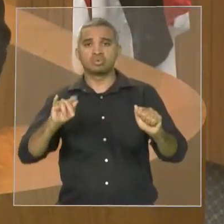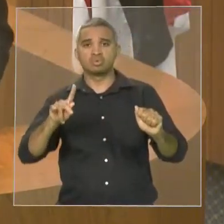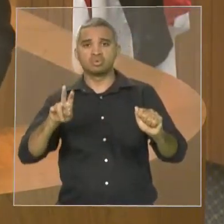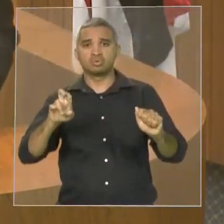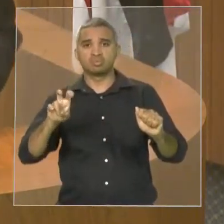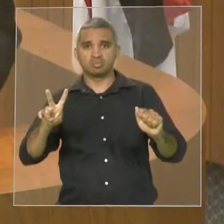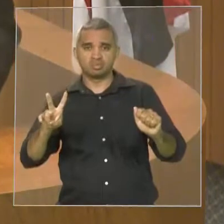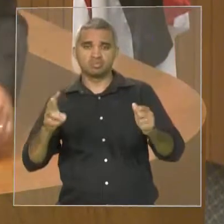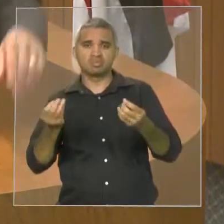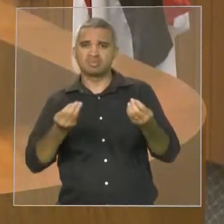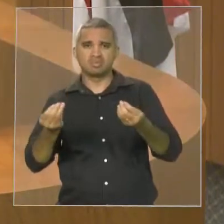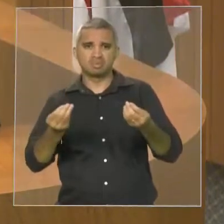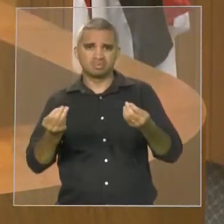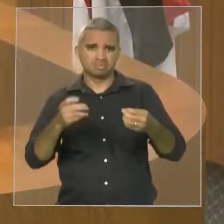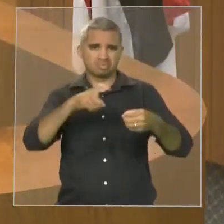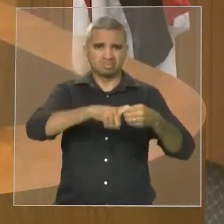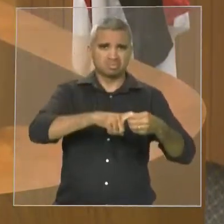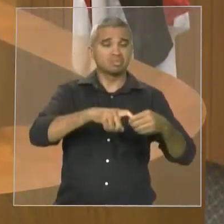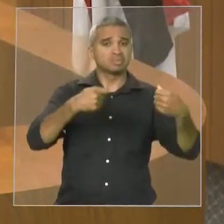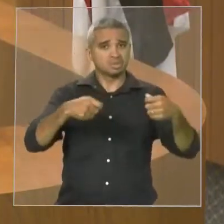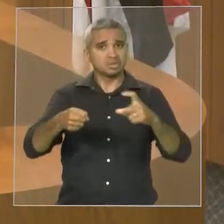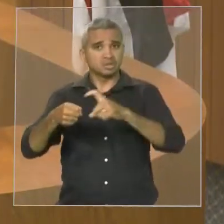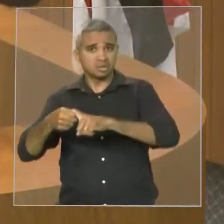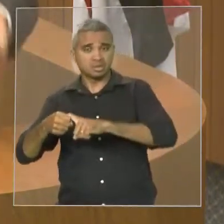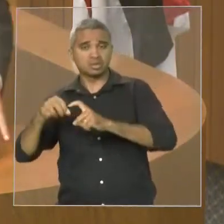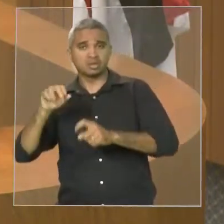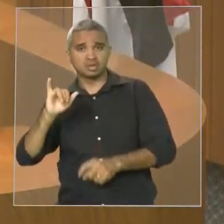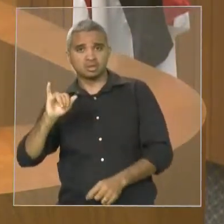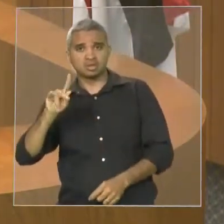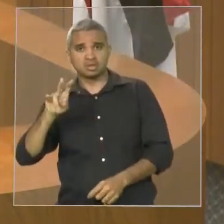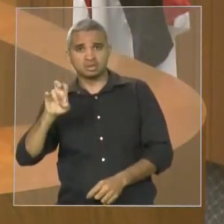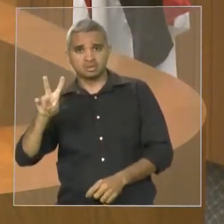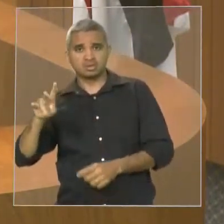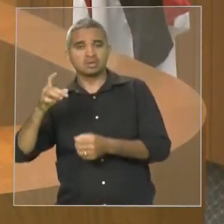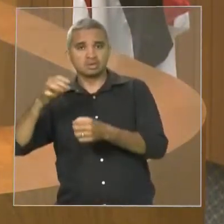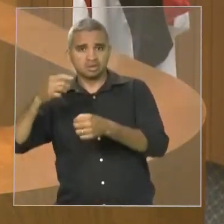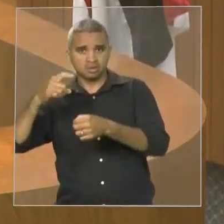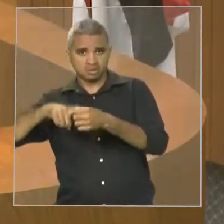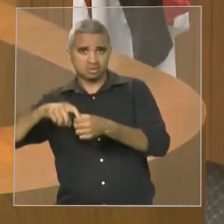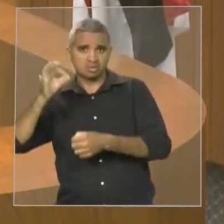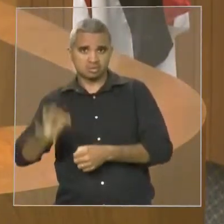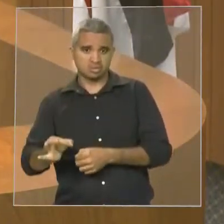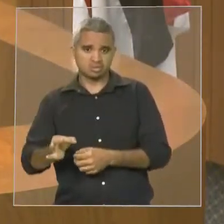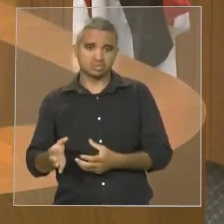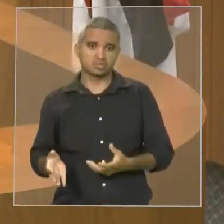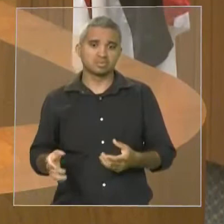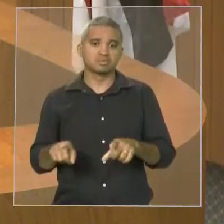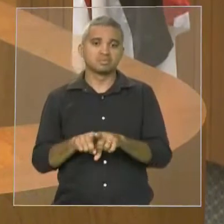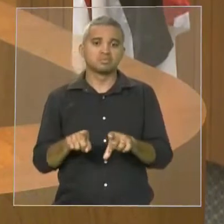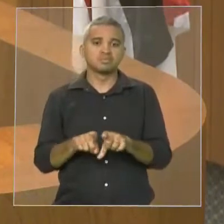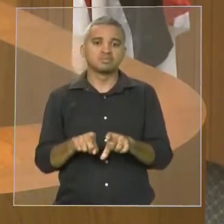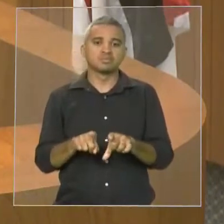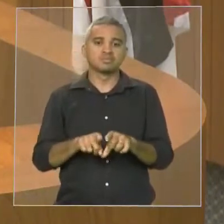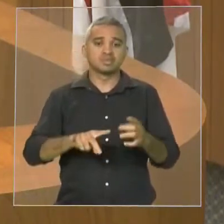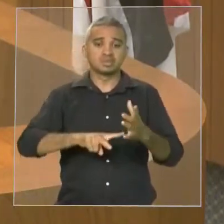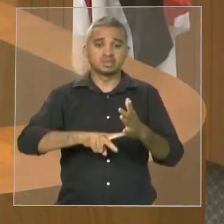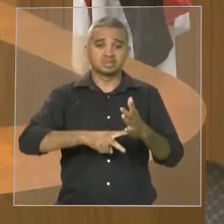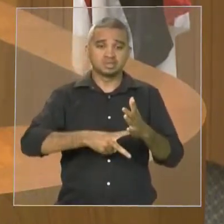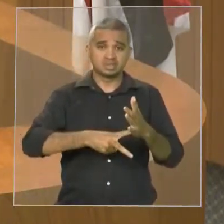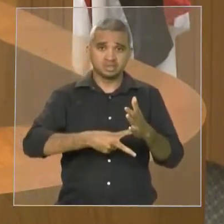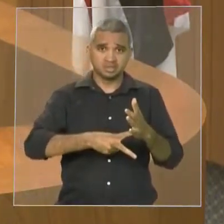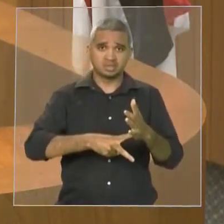Previdência, onde a indicação das entidades sindicais terá que seguir a famigerada